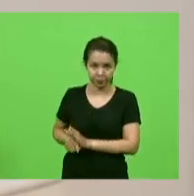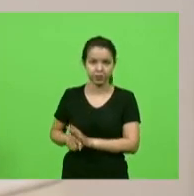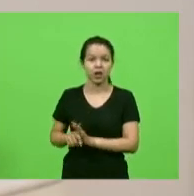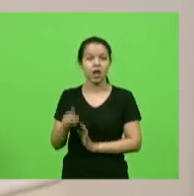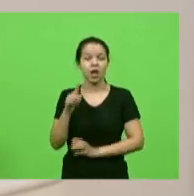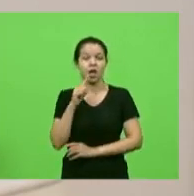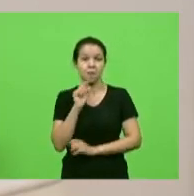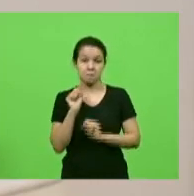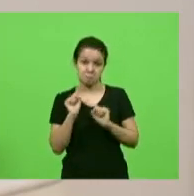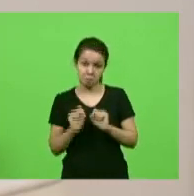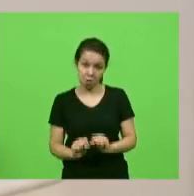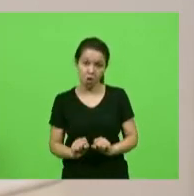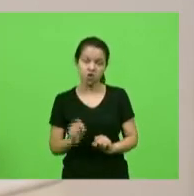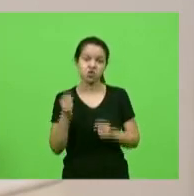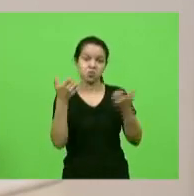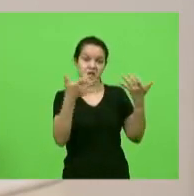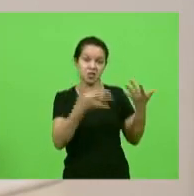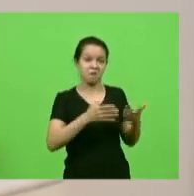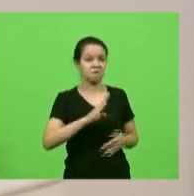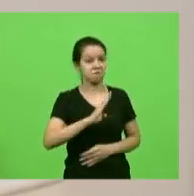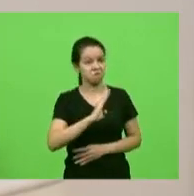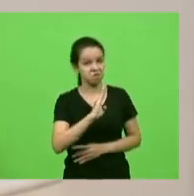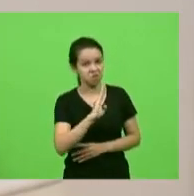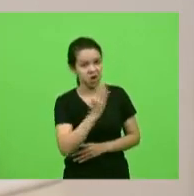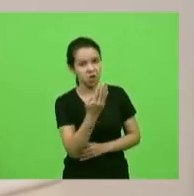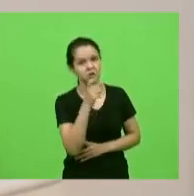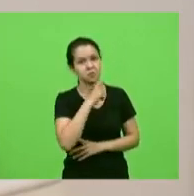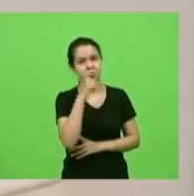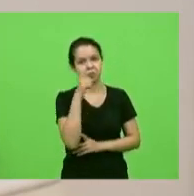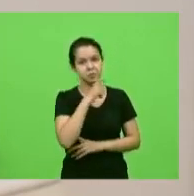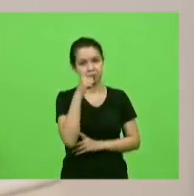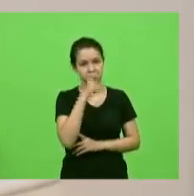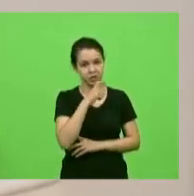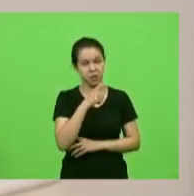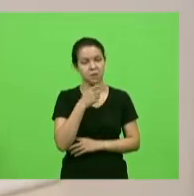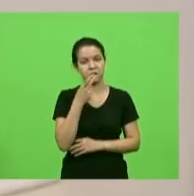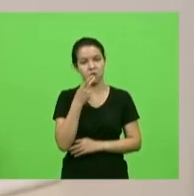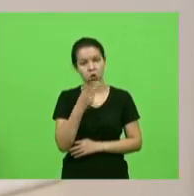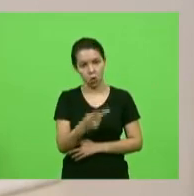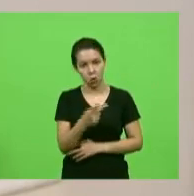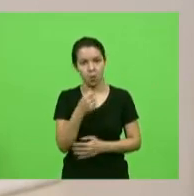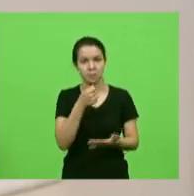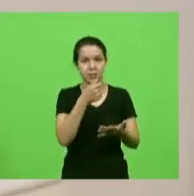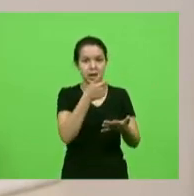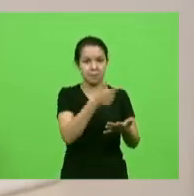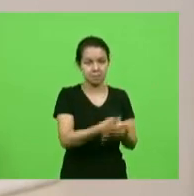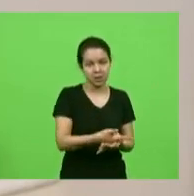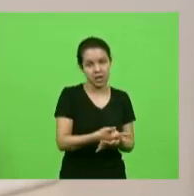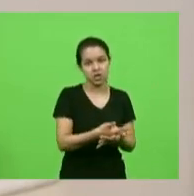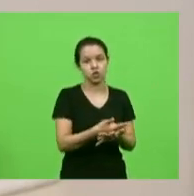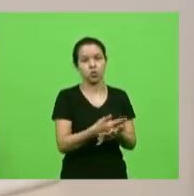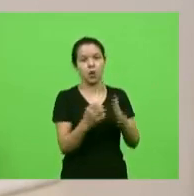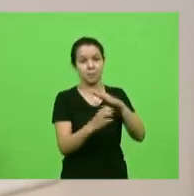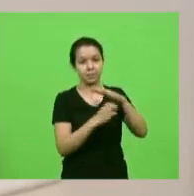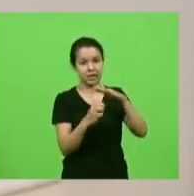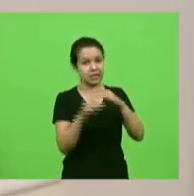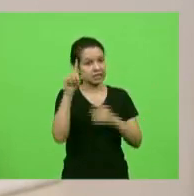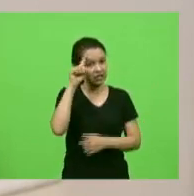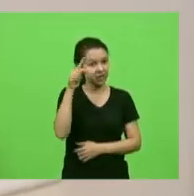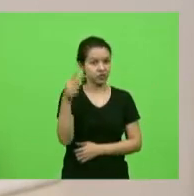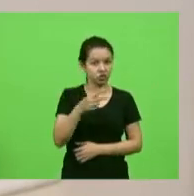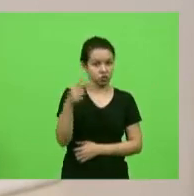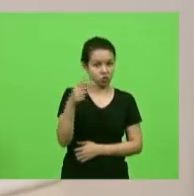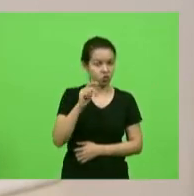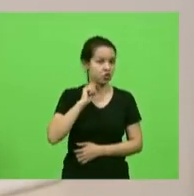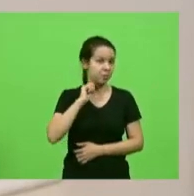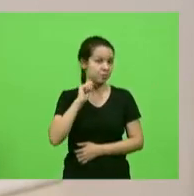falsa ao afirmar que somente veio a ter conhecimento do pagamento antecipado efetuado à empresa Veigamed no dia 22 de abril, passível de